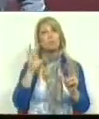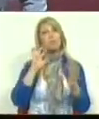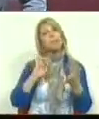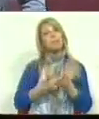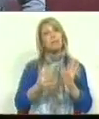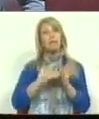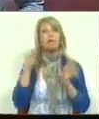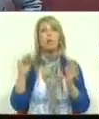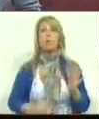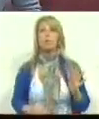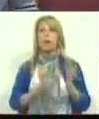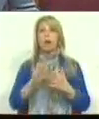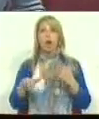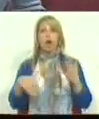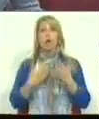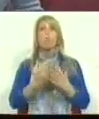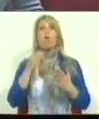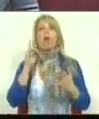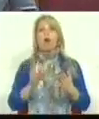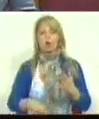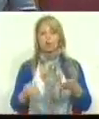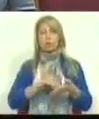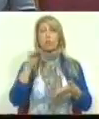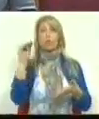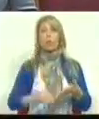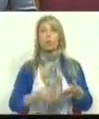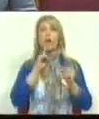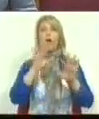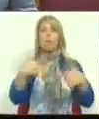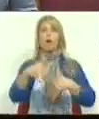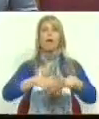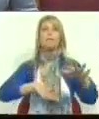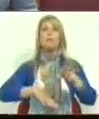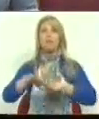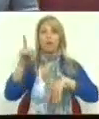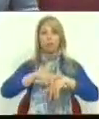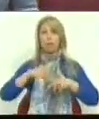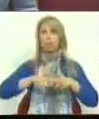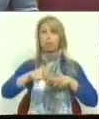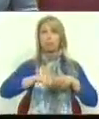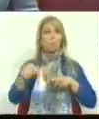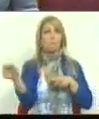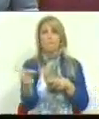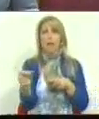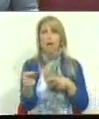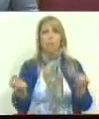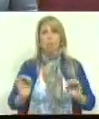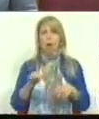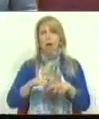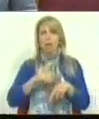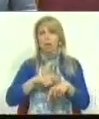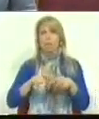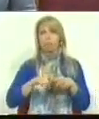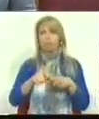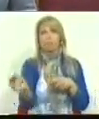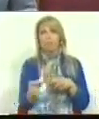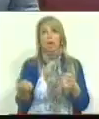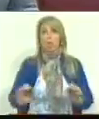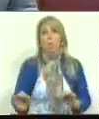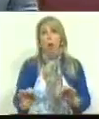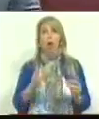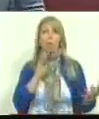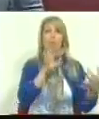contrato. Propõe-se que os contratos possam ser celebrados sem duração mínima e, portanto, mais ajustados às necessidades das partes,